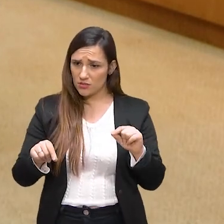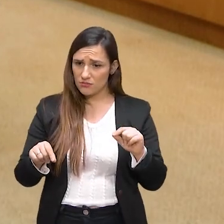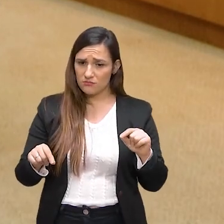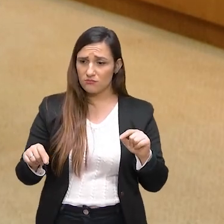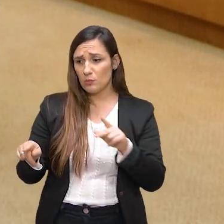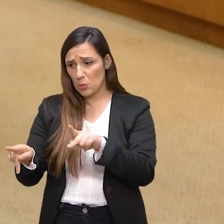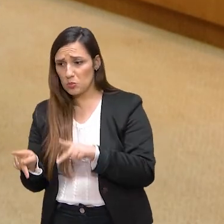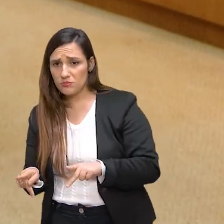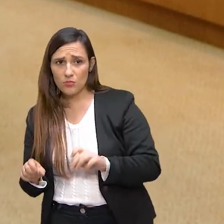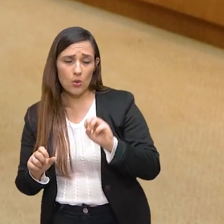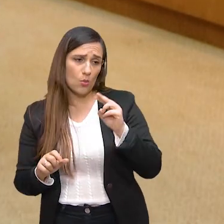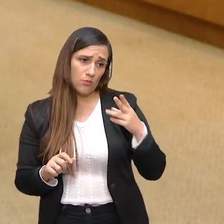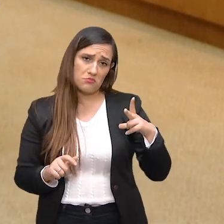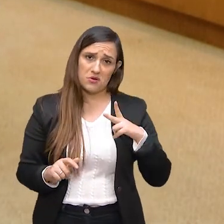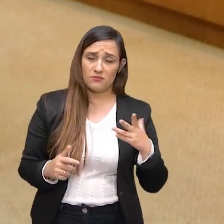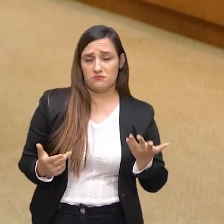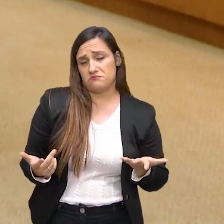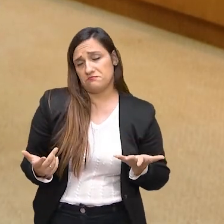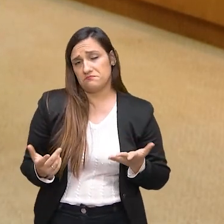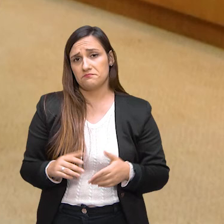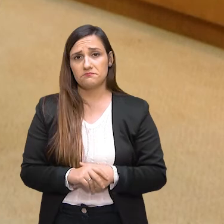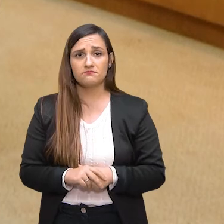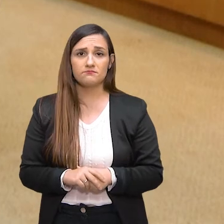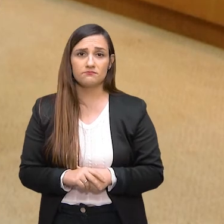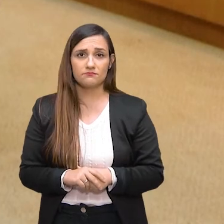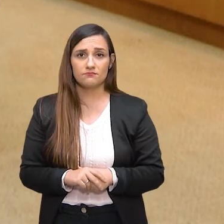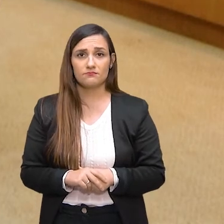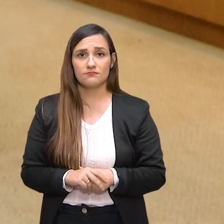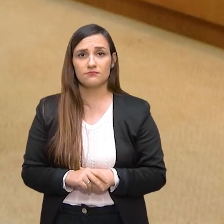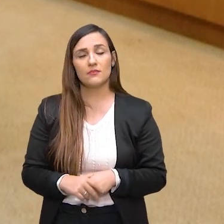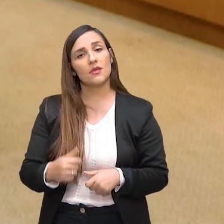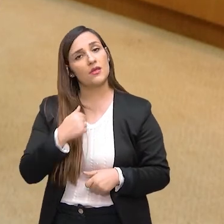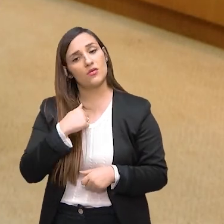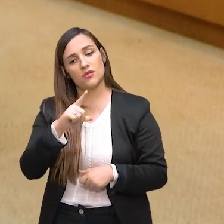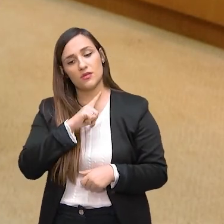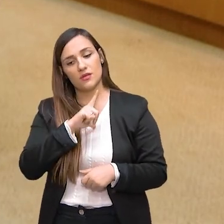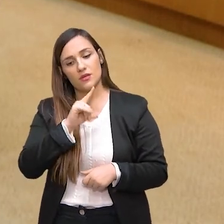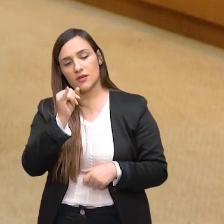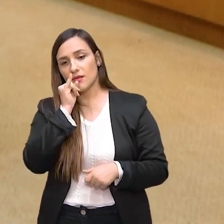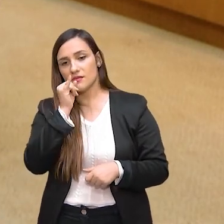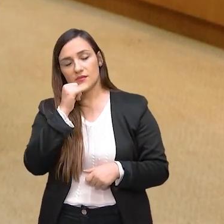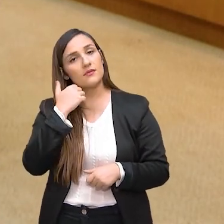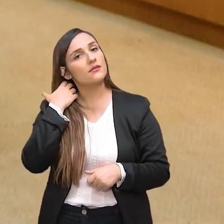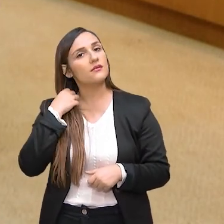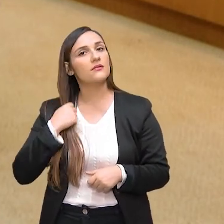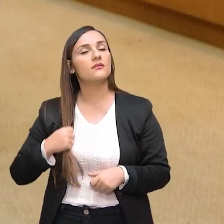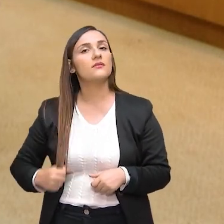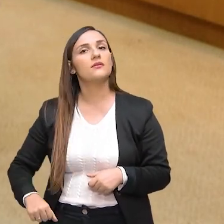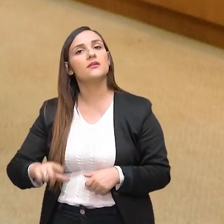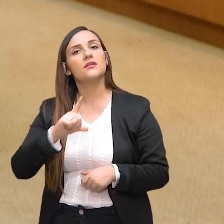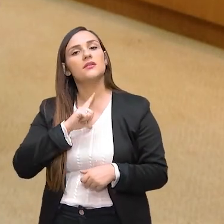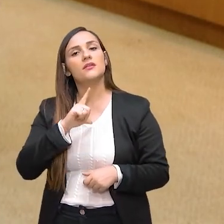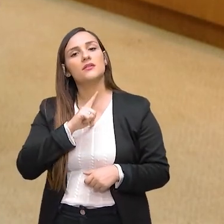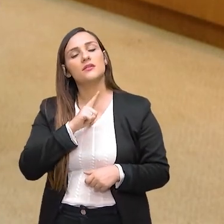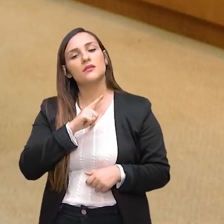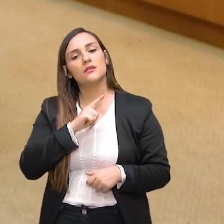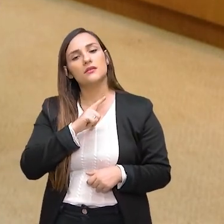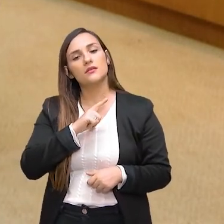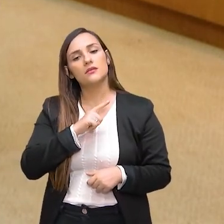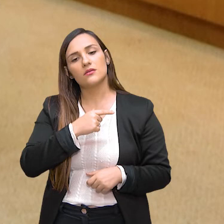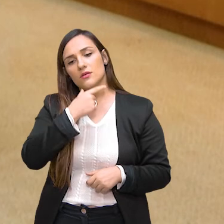estatal, mas não como caminho único, né? E aí eu posso citar como exemplo o desembargador Remo Leteliello, que